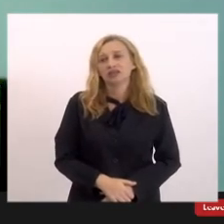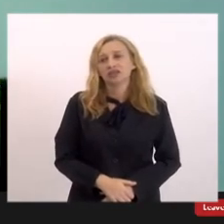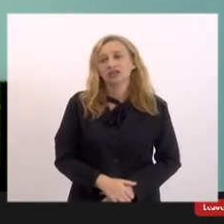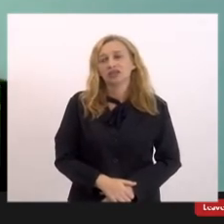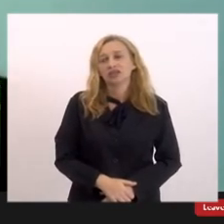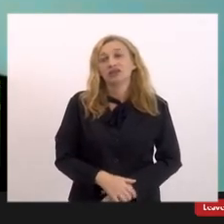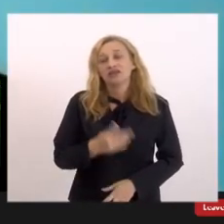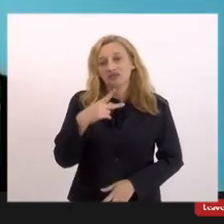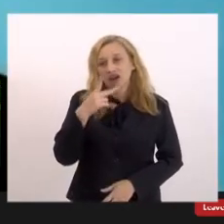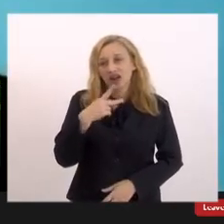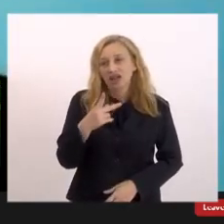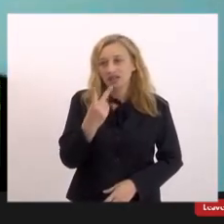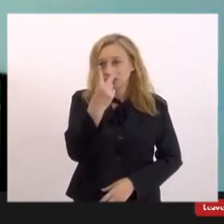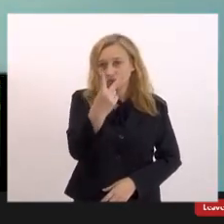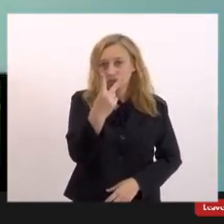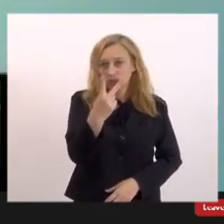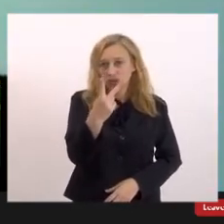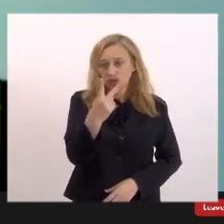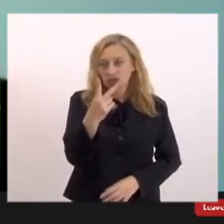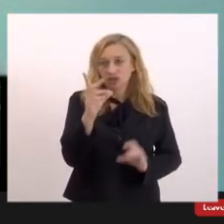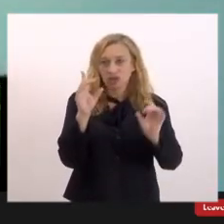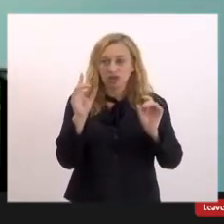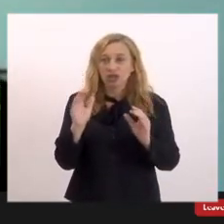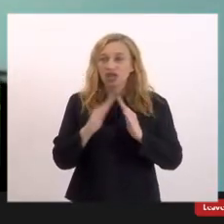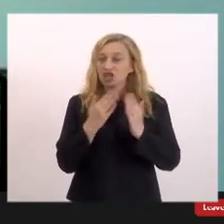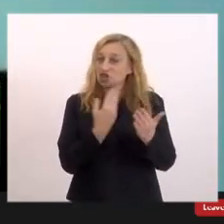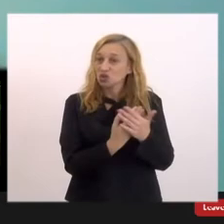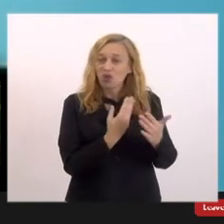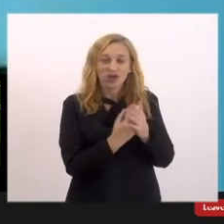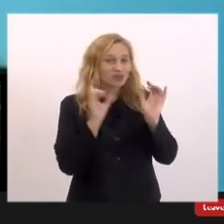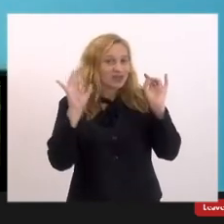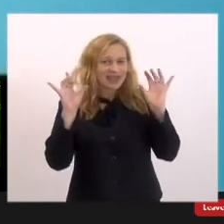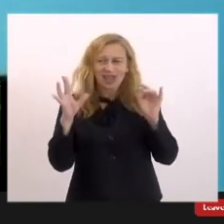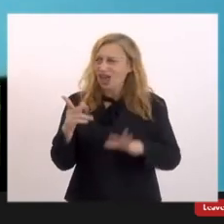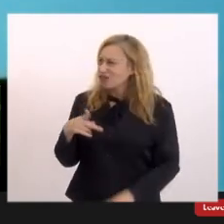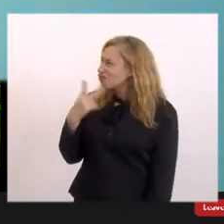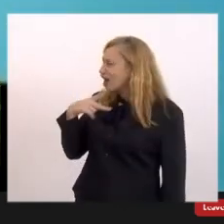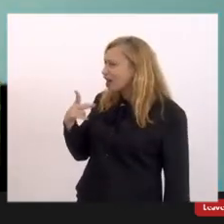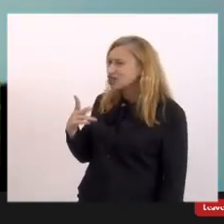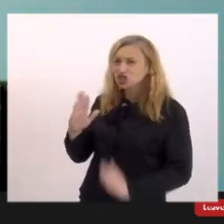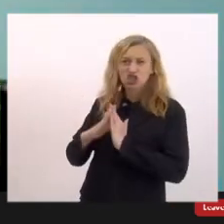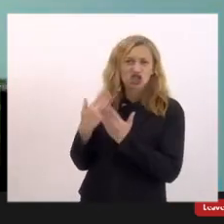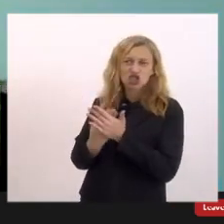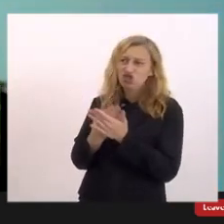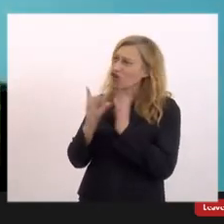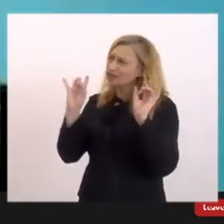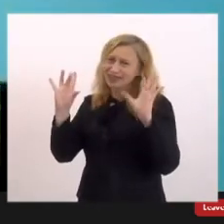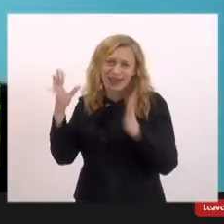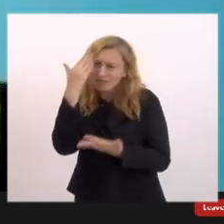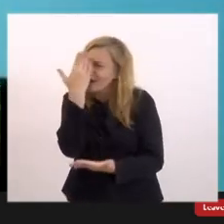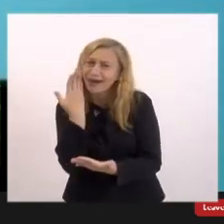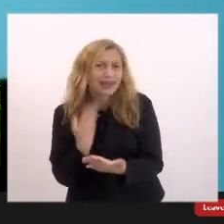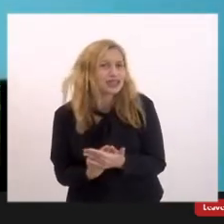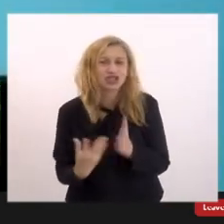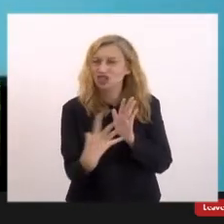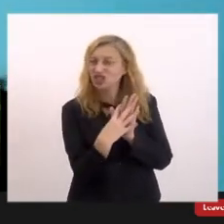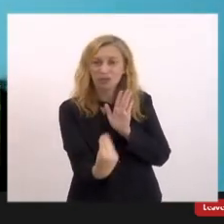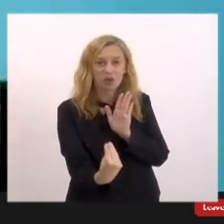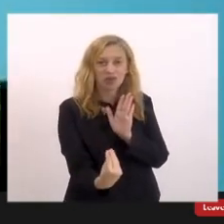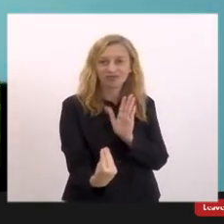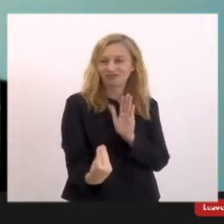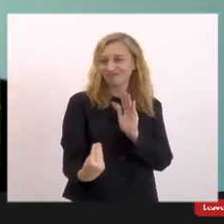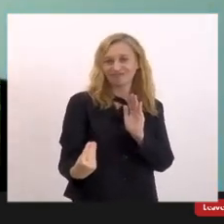eles falaram que tem duas escolas especiais, mas a gente não está falando aqui de escola especial, porque a gente nem acredita mais nesse modelo de